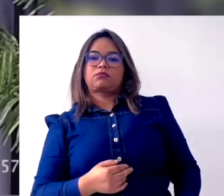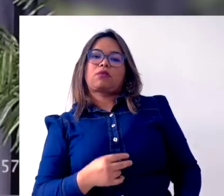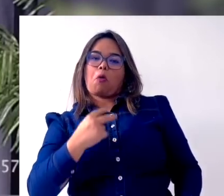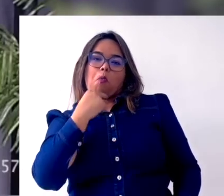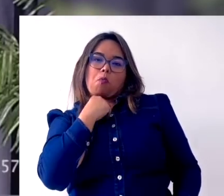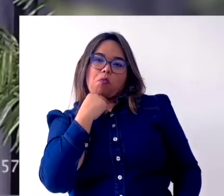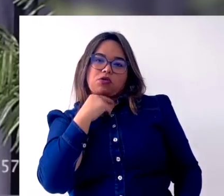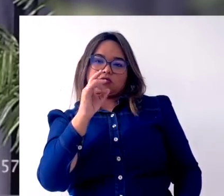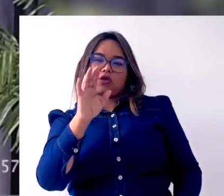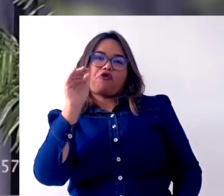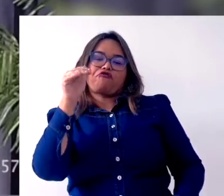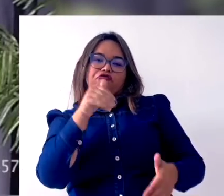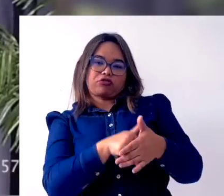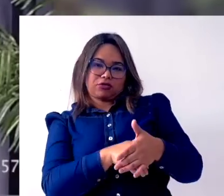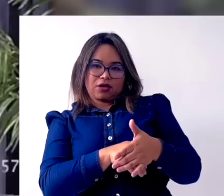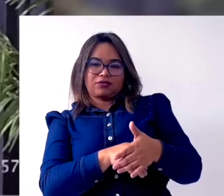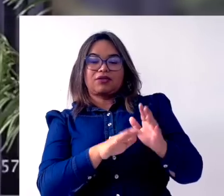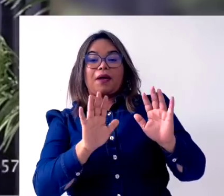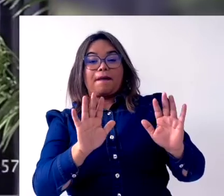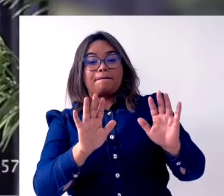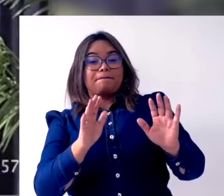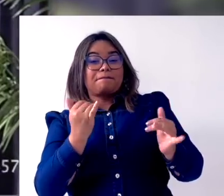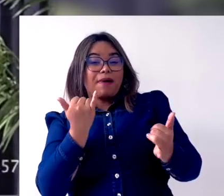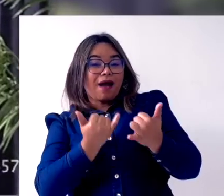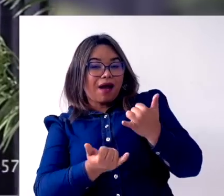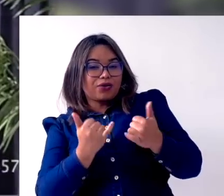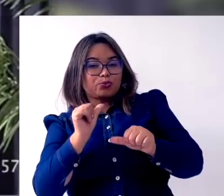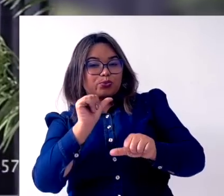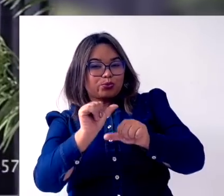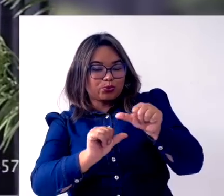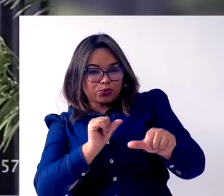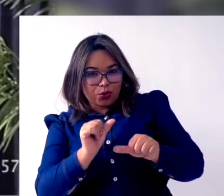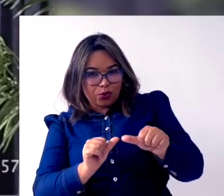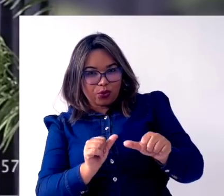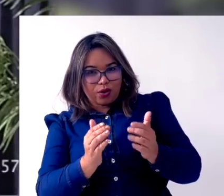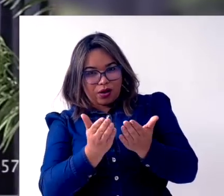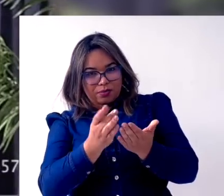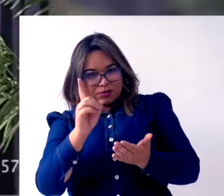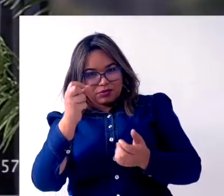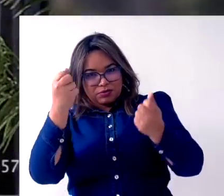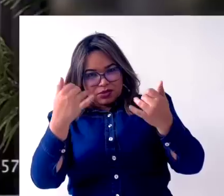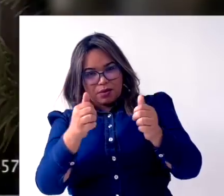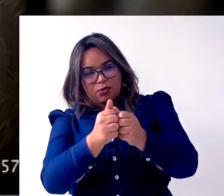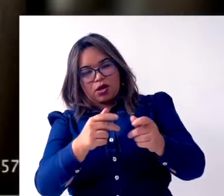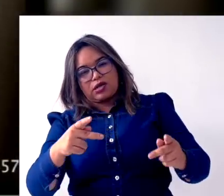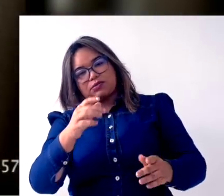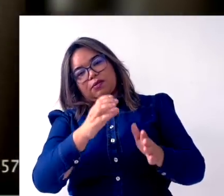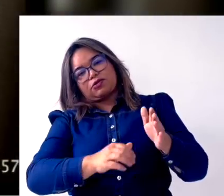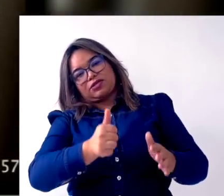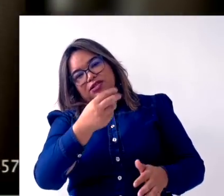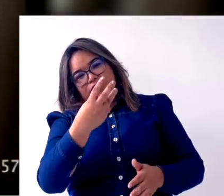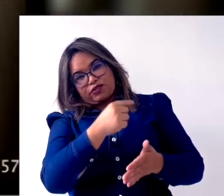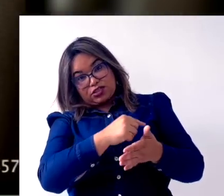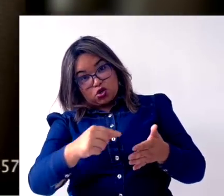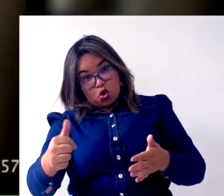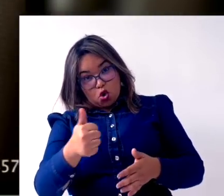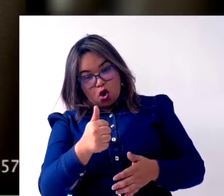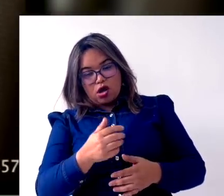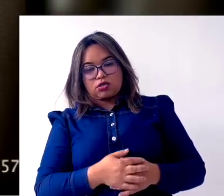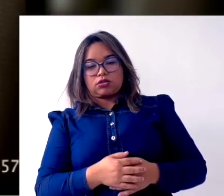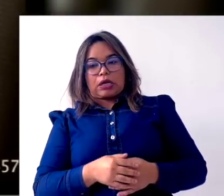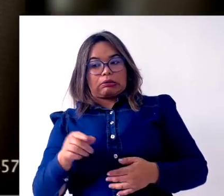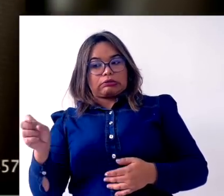simplesmente votar. Mas isso parece que mudou. A Bíblia diz em Apocalipse 13:11, ele fala como o